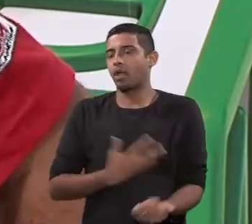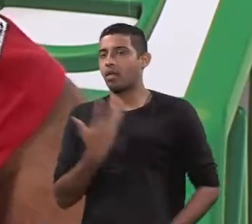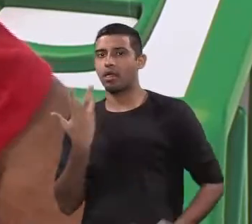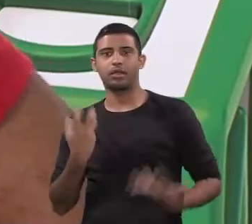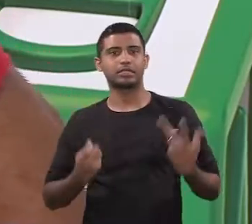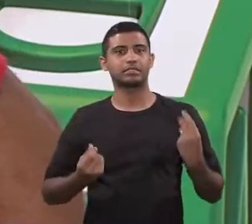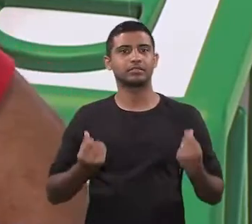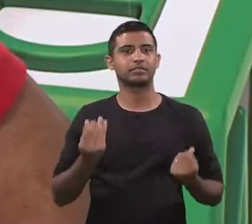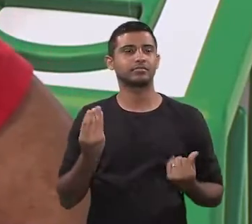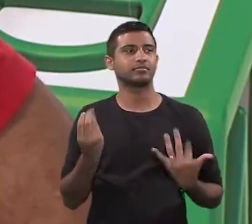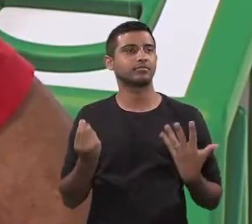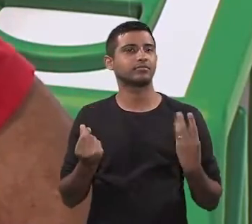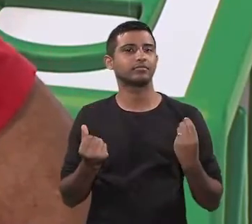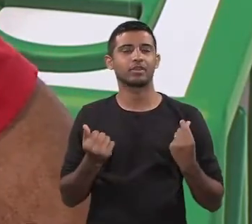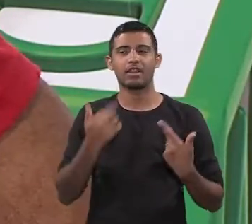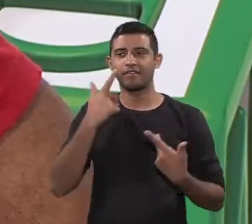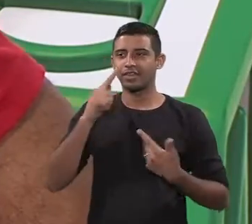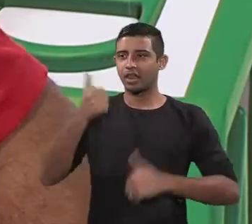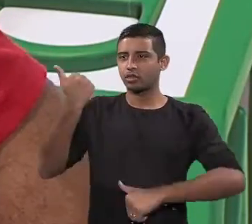aí o esporte de alto rendimento,